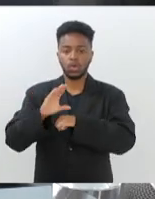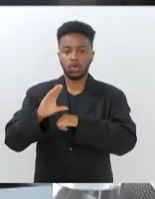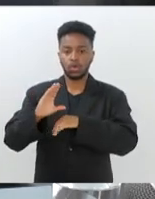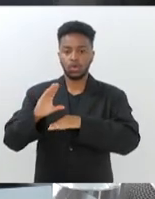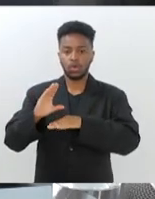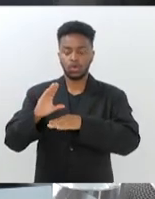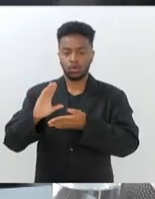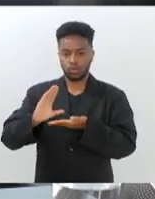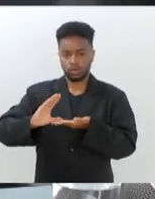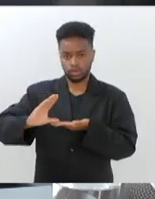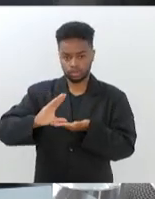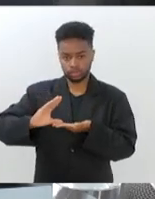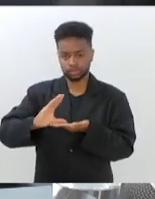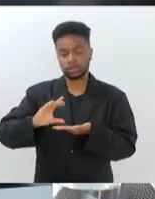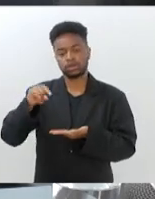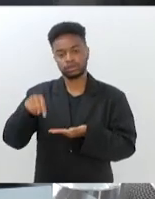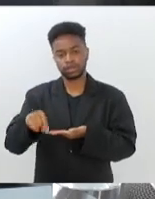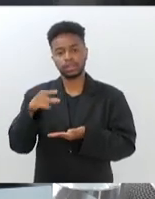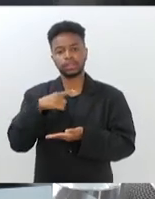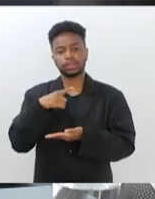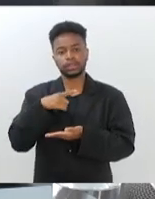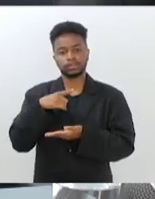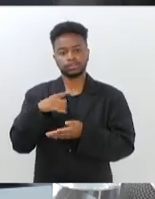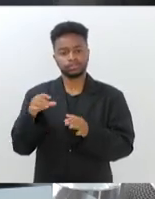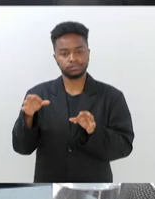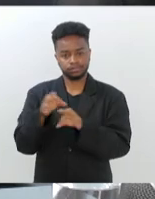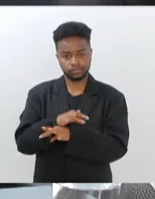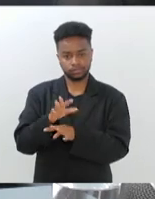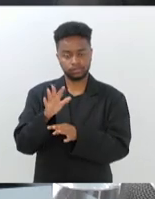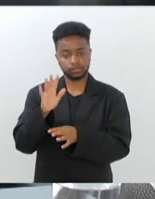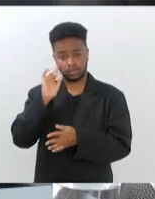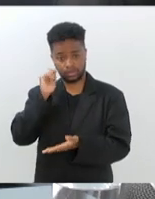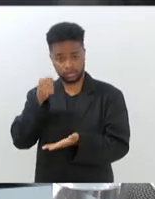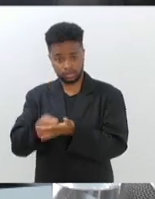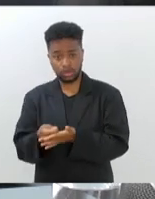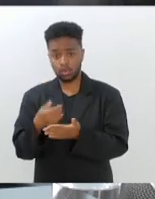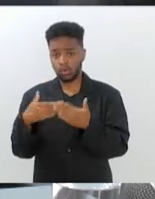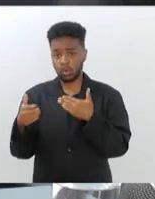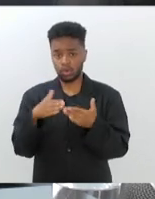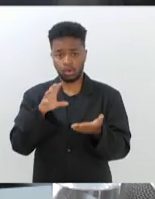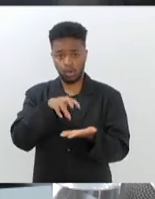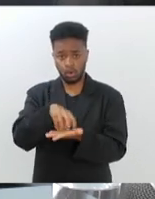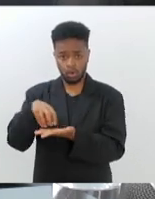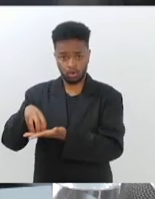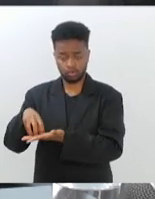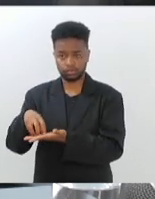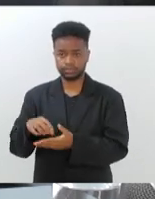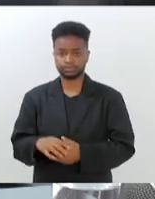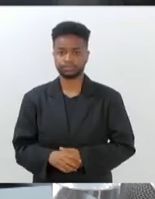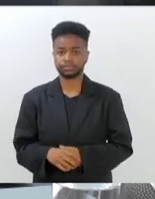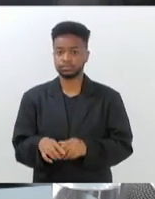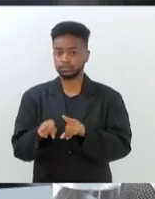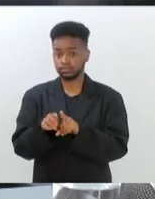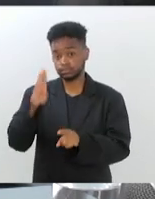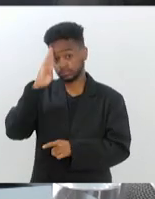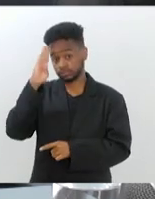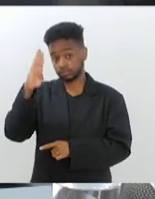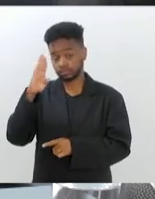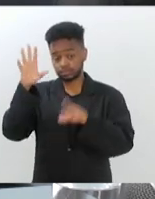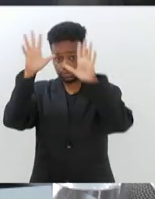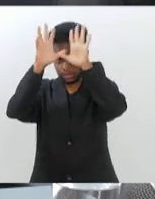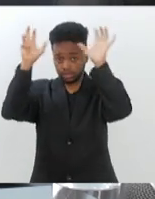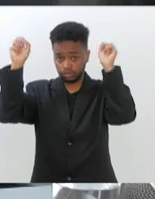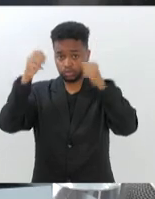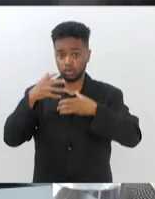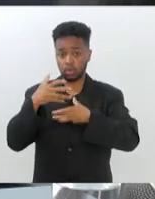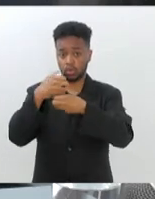deliberado fazer encaminhamentos para qualquer órgão que seja principalmente o Tribunal de Contas do Estado